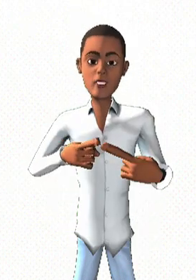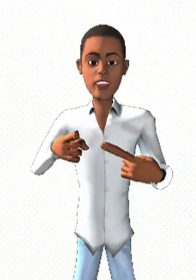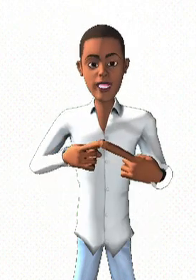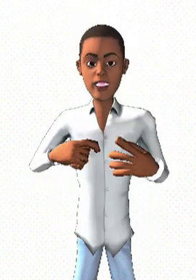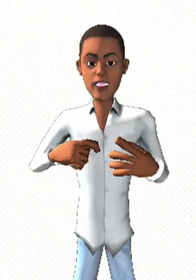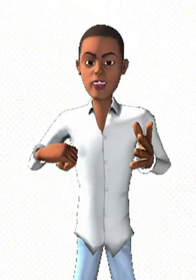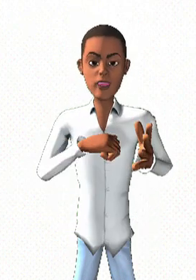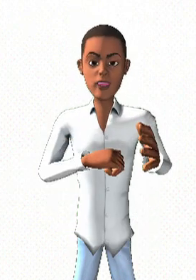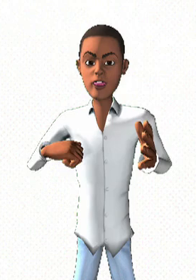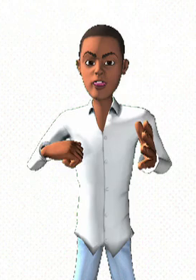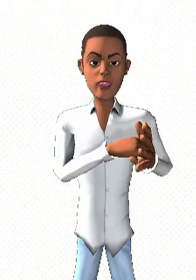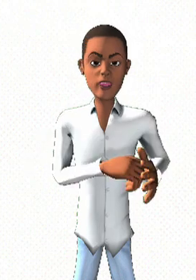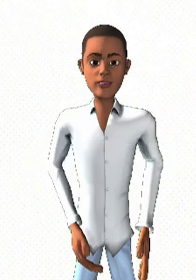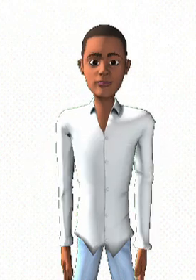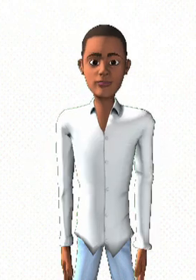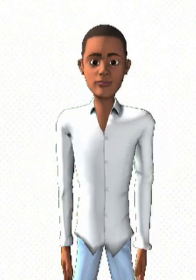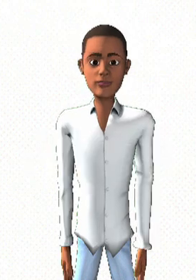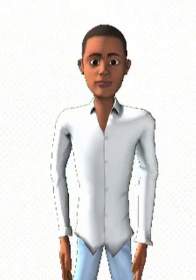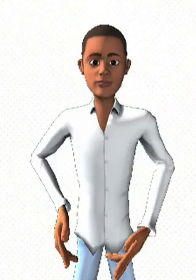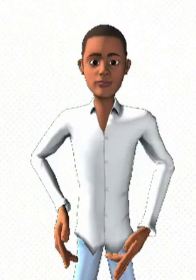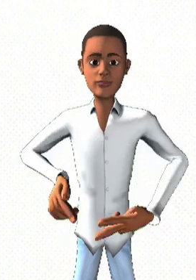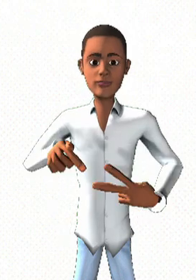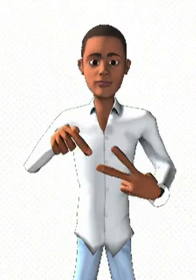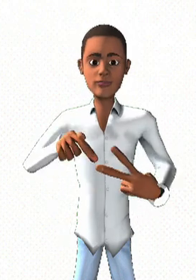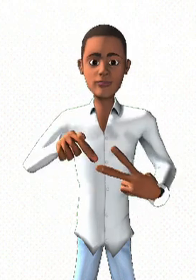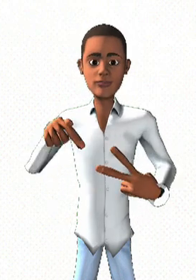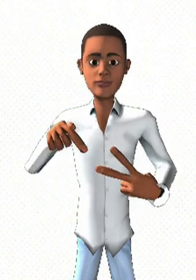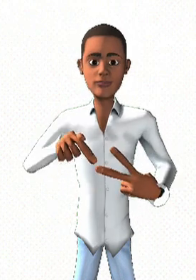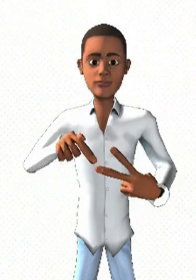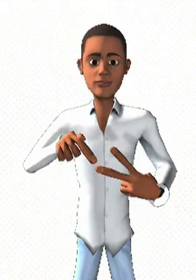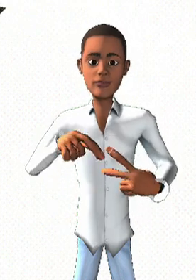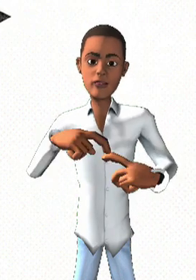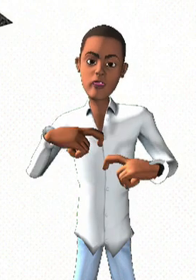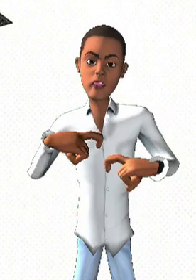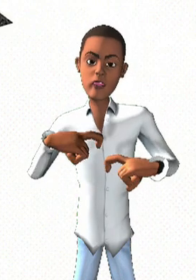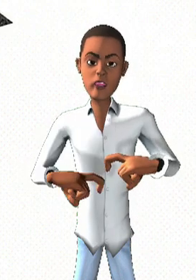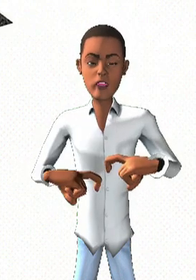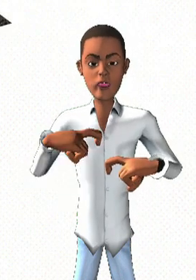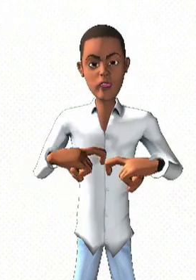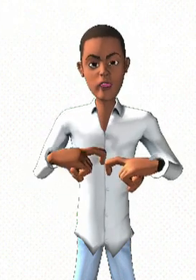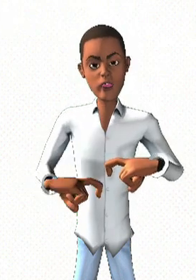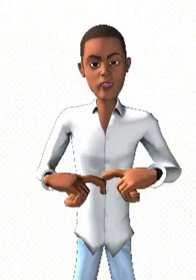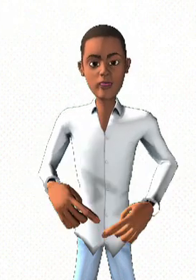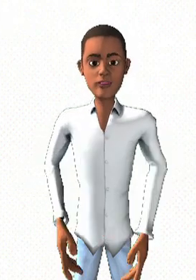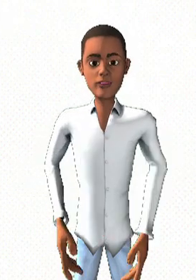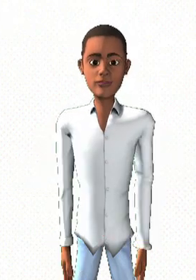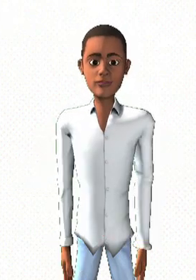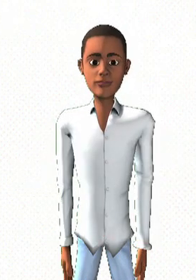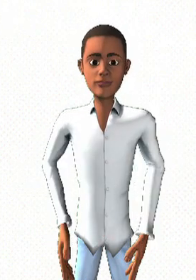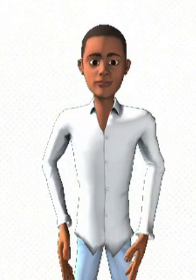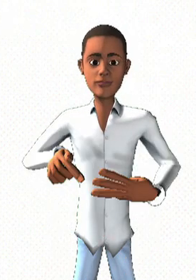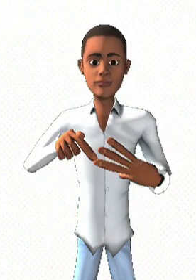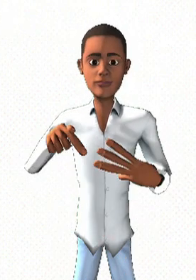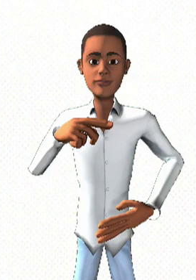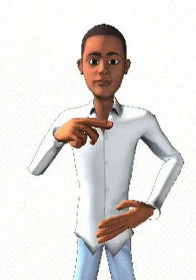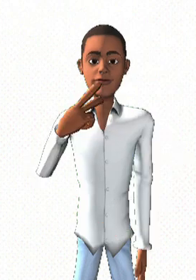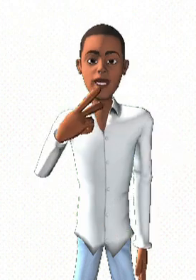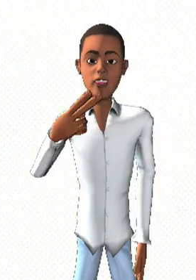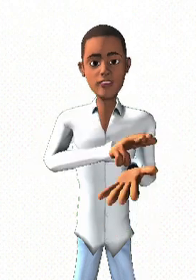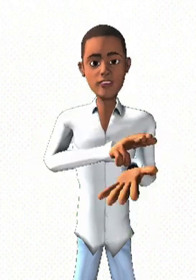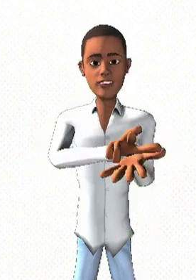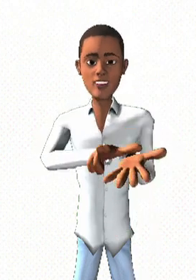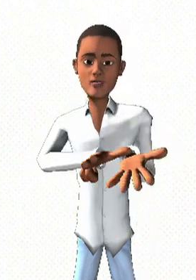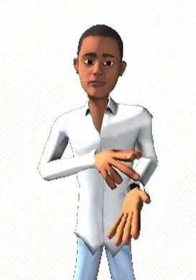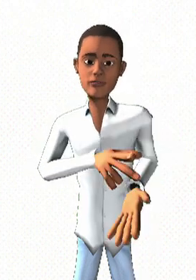Física, pela violência corporal, sexual, pelo abuso, assédio e estupro, psicológica,